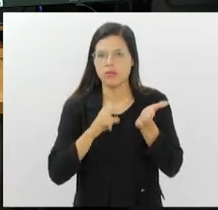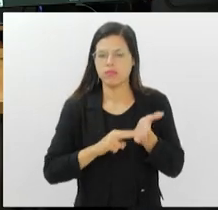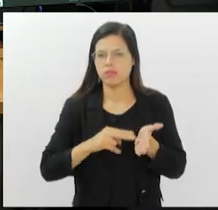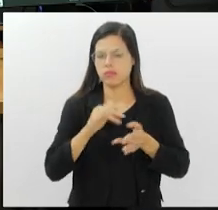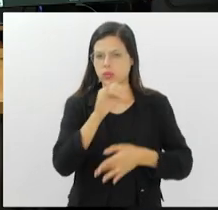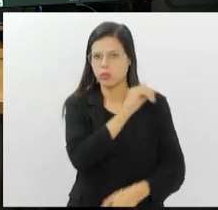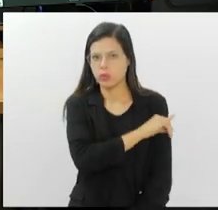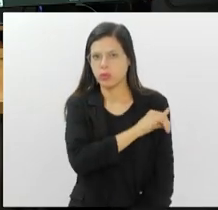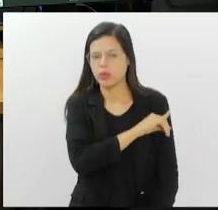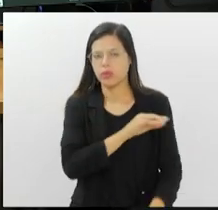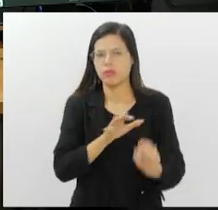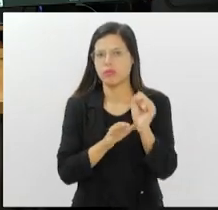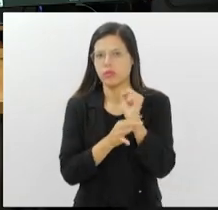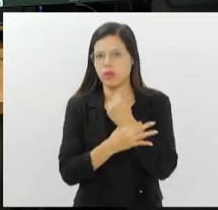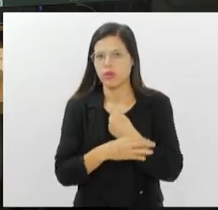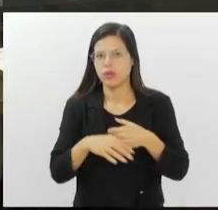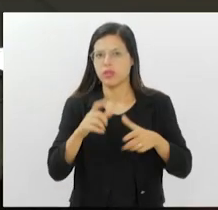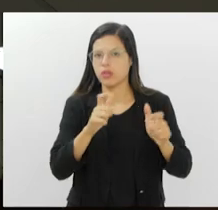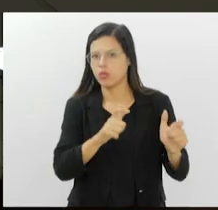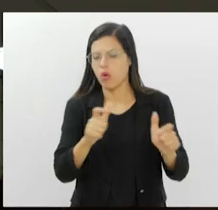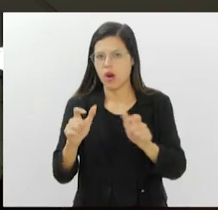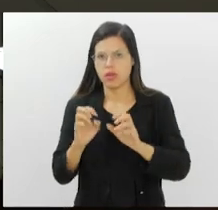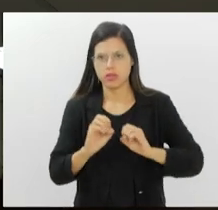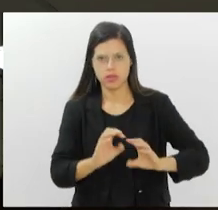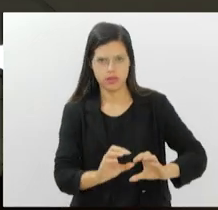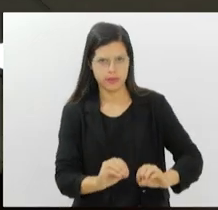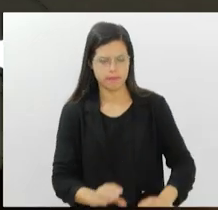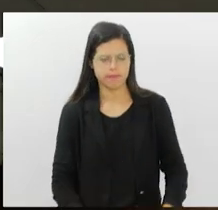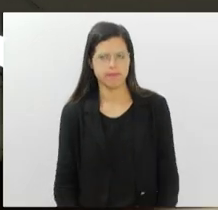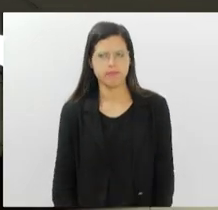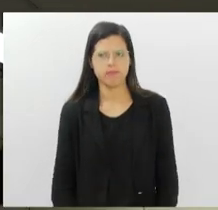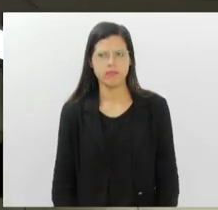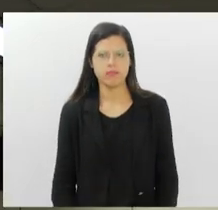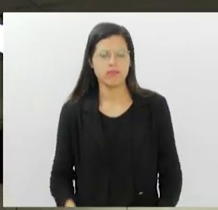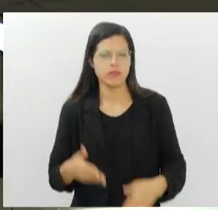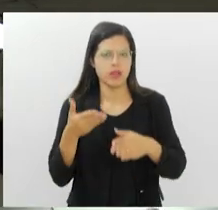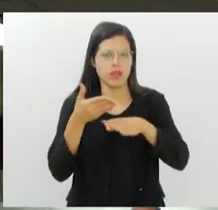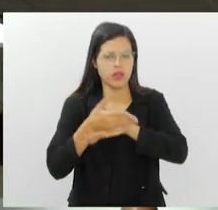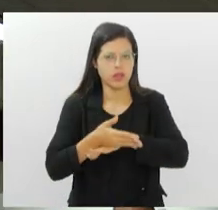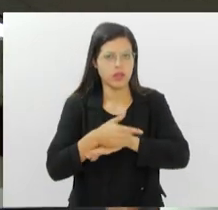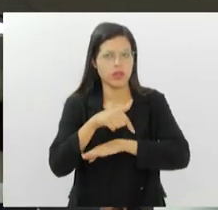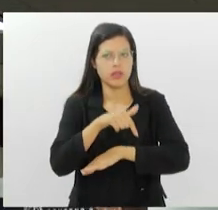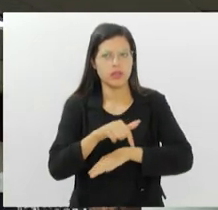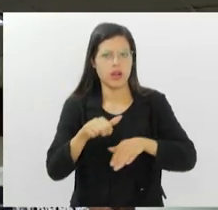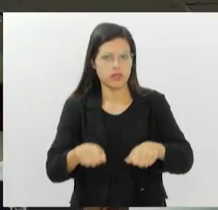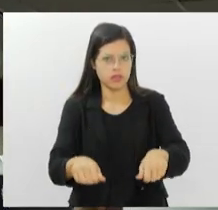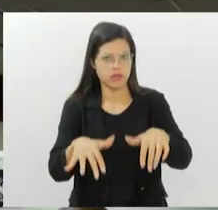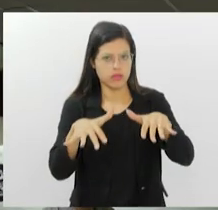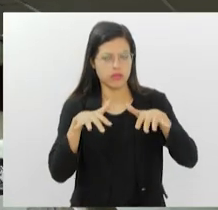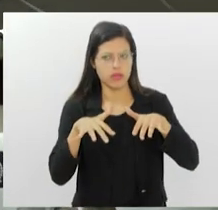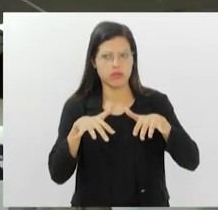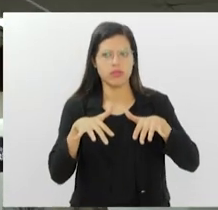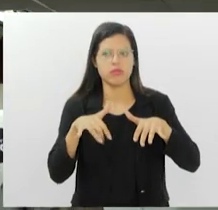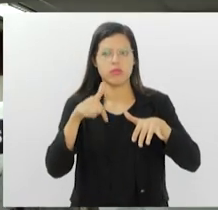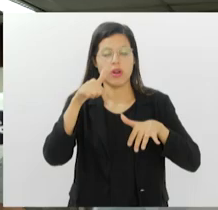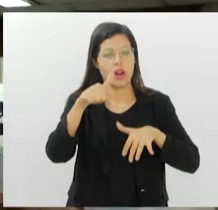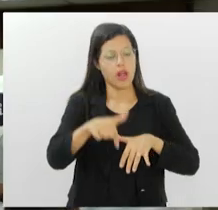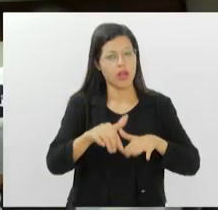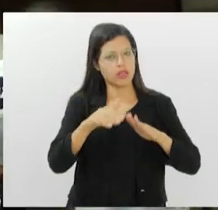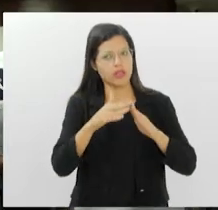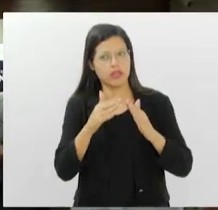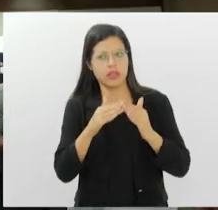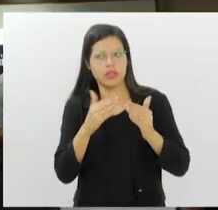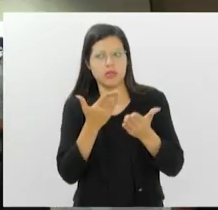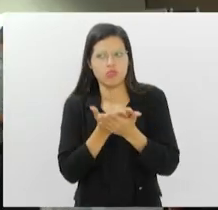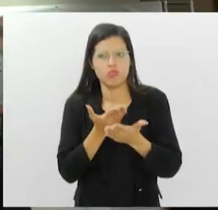segurança em ambientes de ensino. Logo na entrada do auditório, a frase "Nesta casa estuda-se o destino do